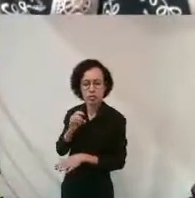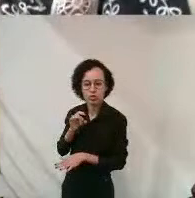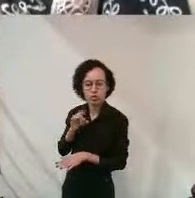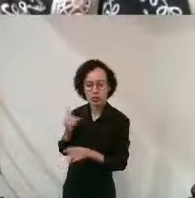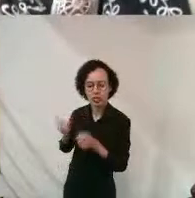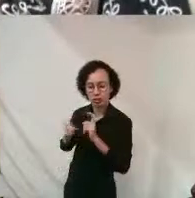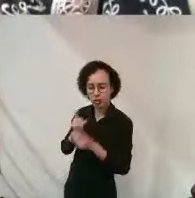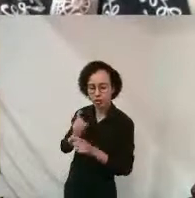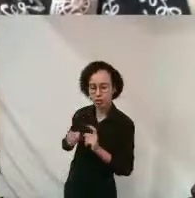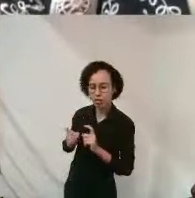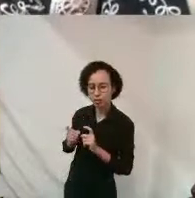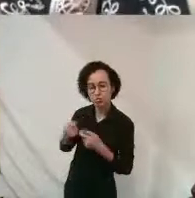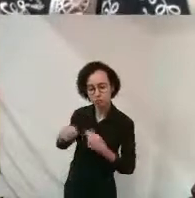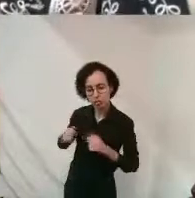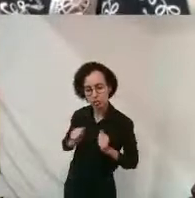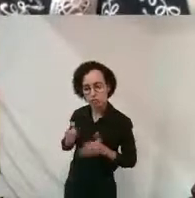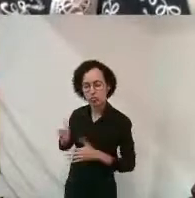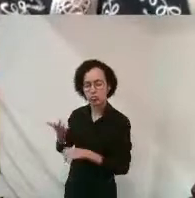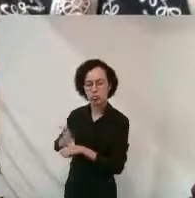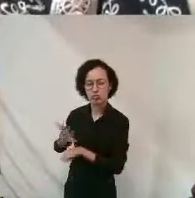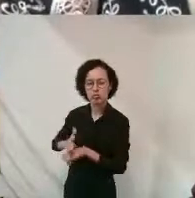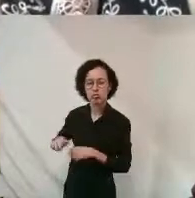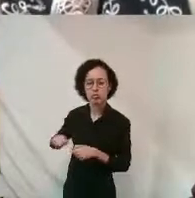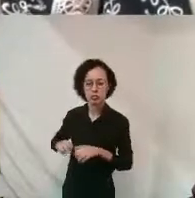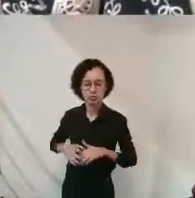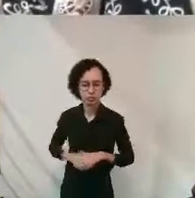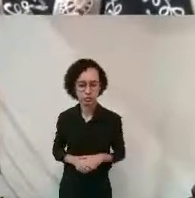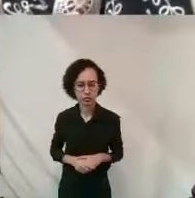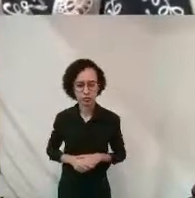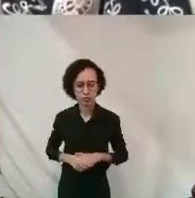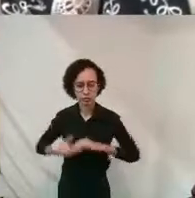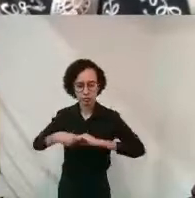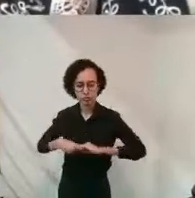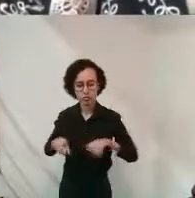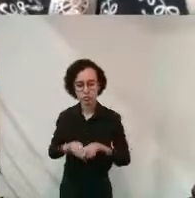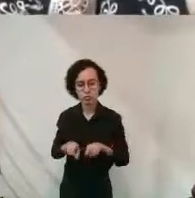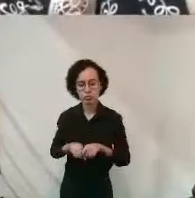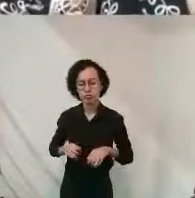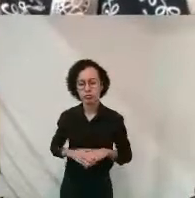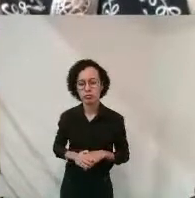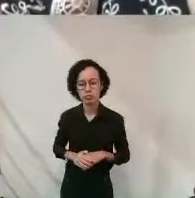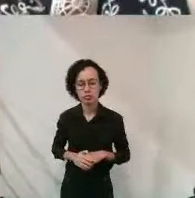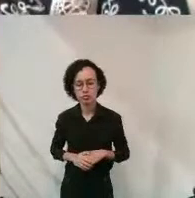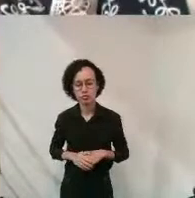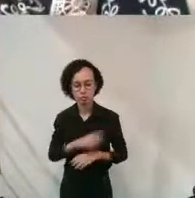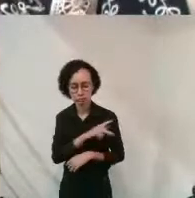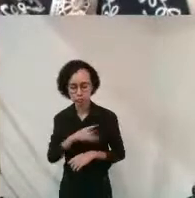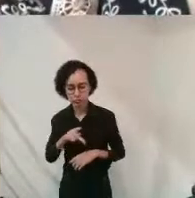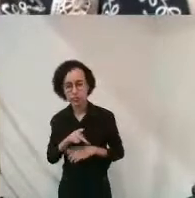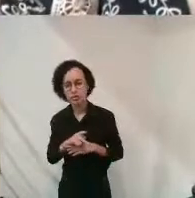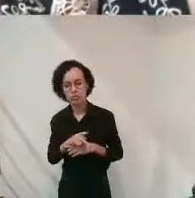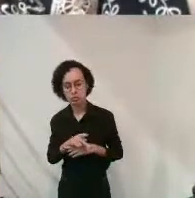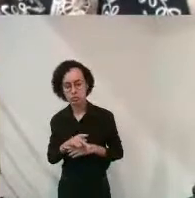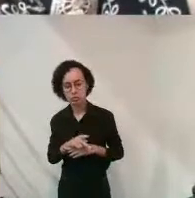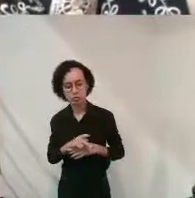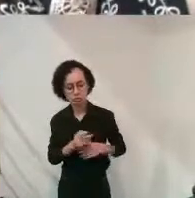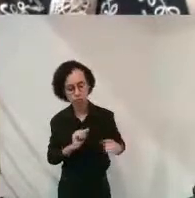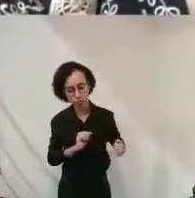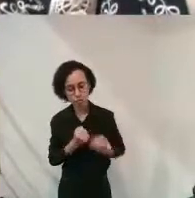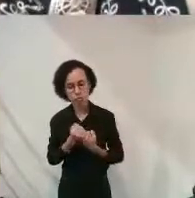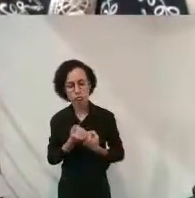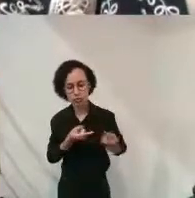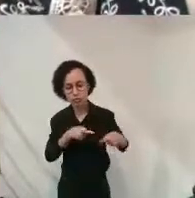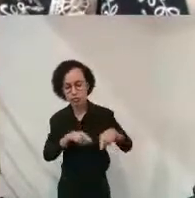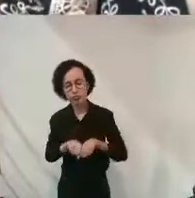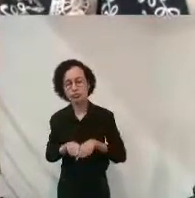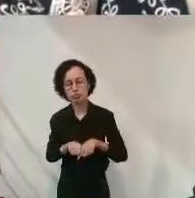discurso. Cumprimento também meu querido Alexandre Gaio, presidente da Abrampa, que tem sido uma grande